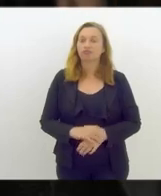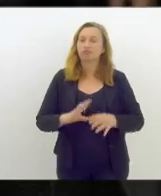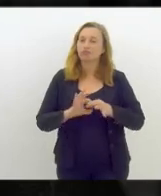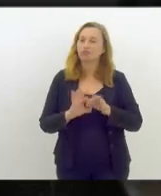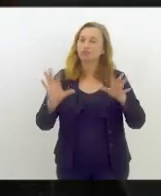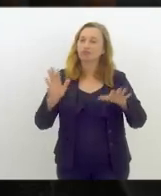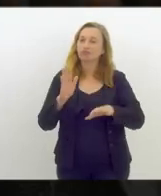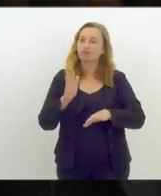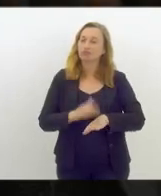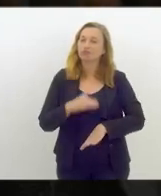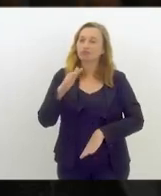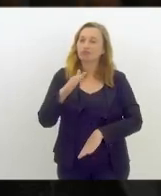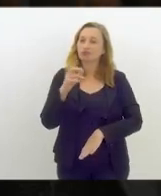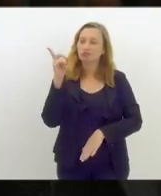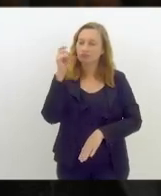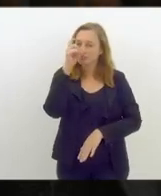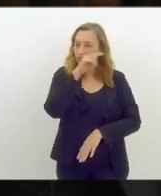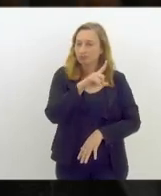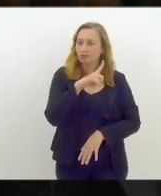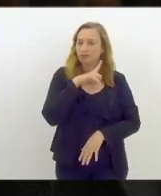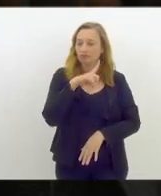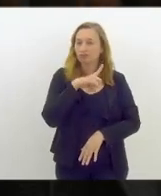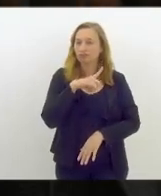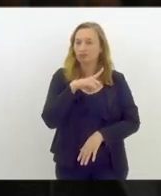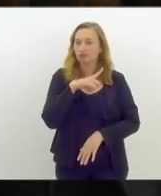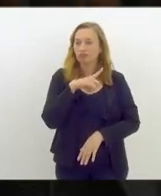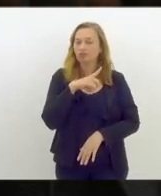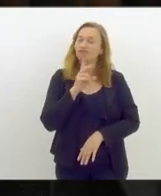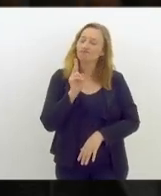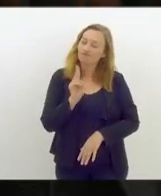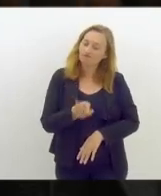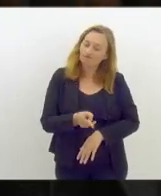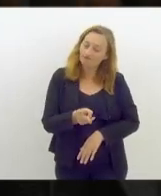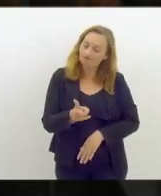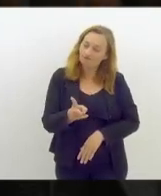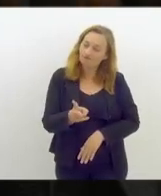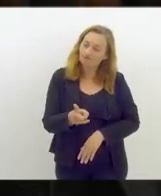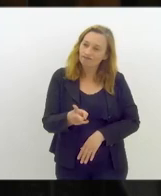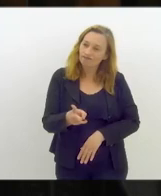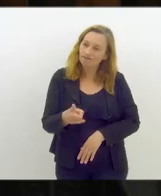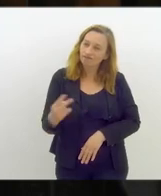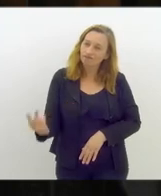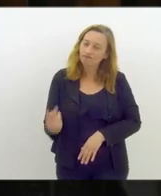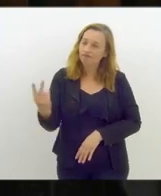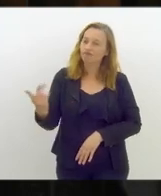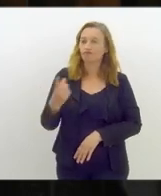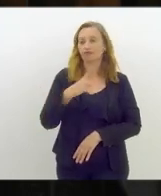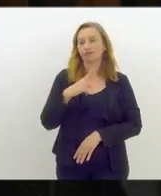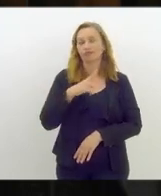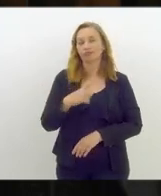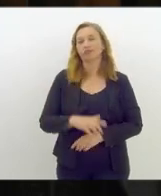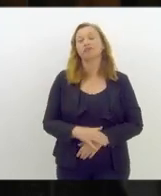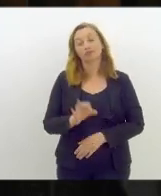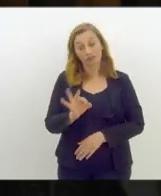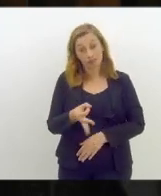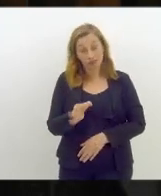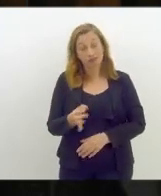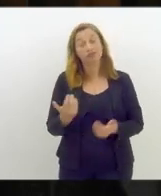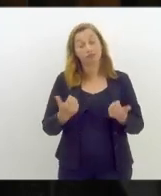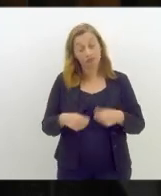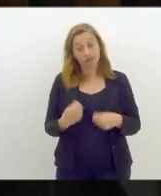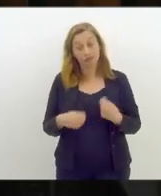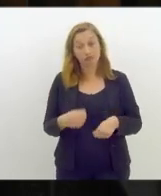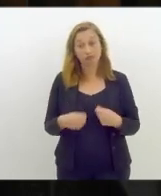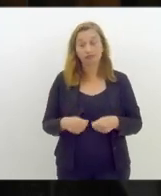mais crítica que se tenha, ela sempre vale a pena. Claro que precisa